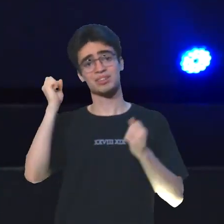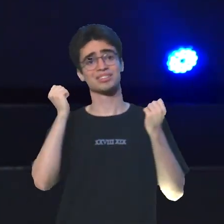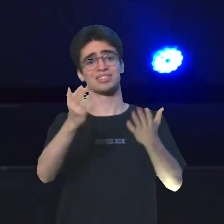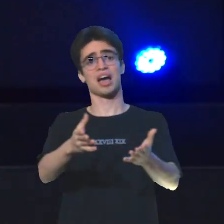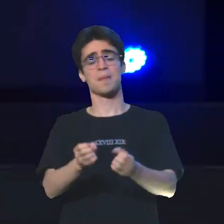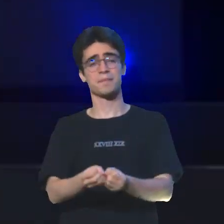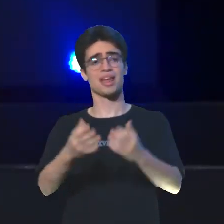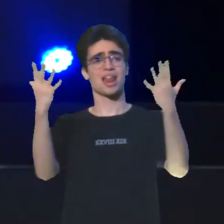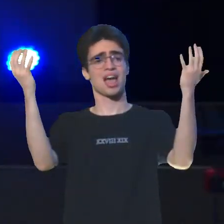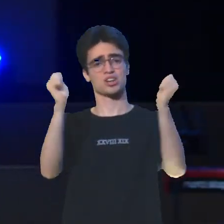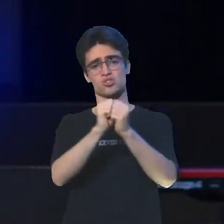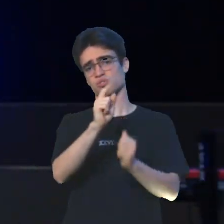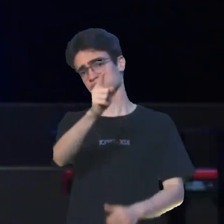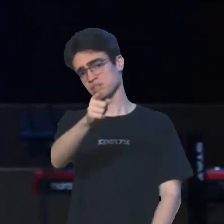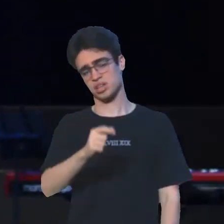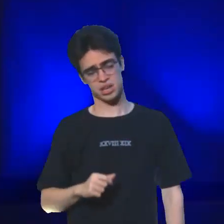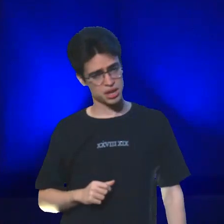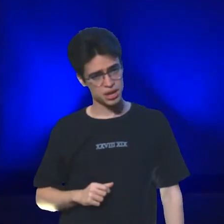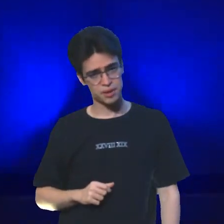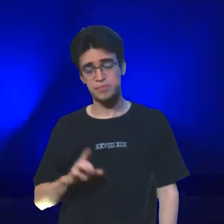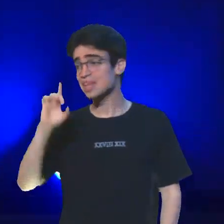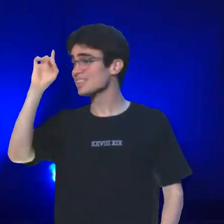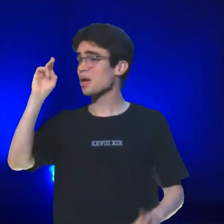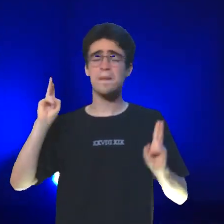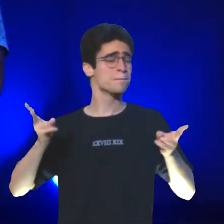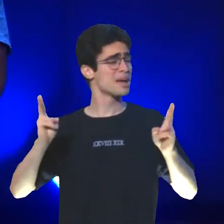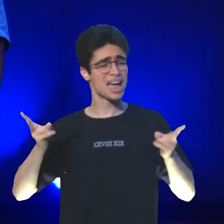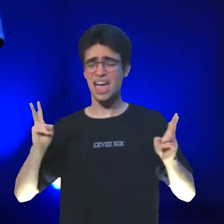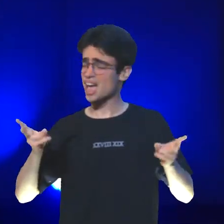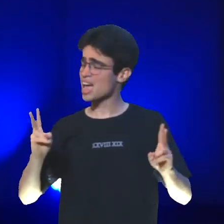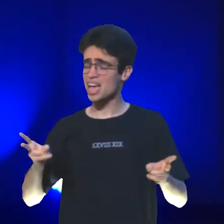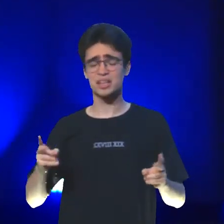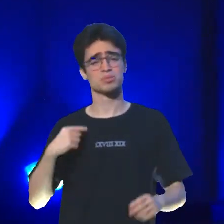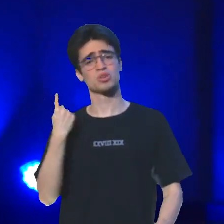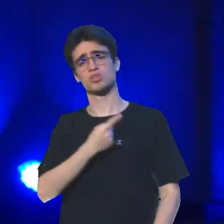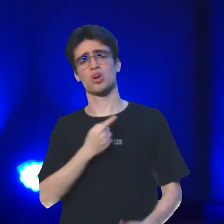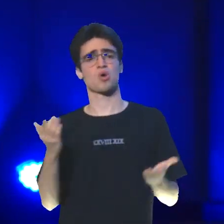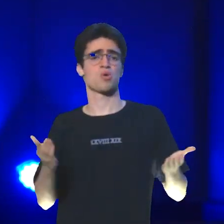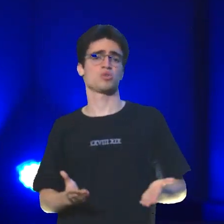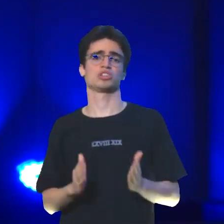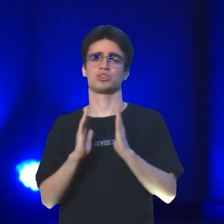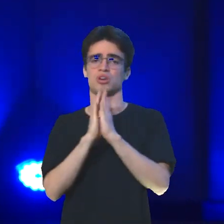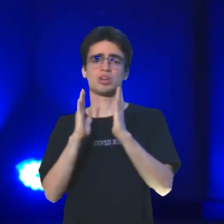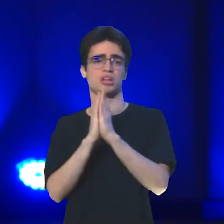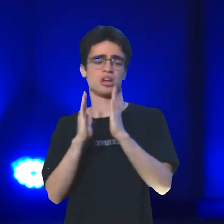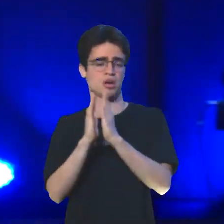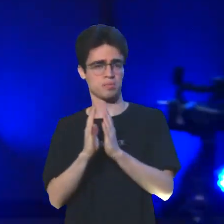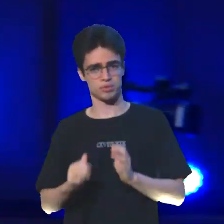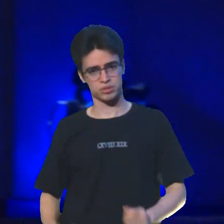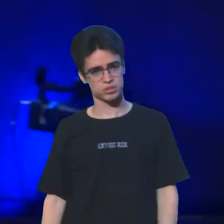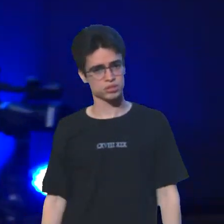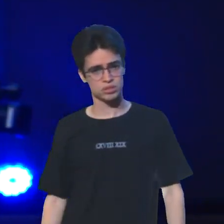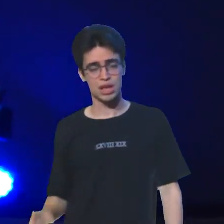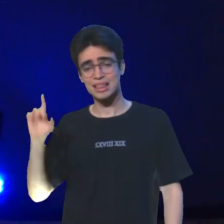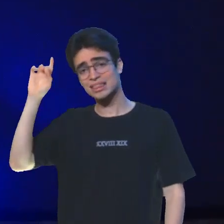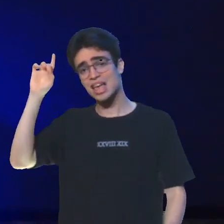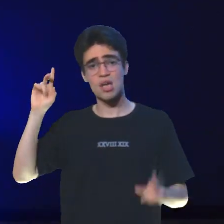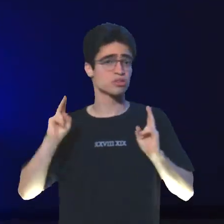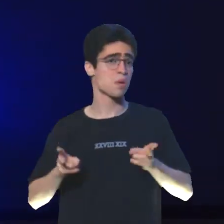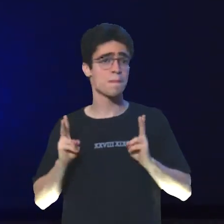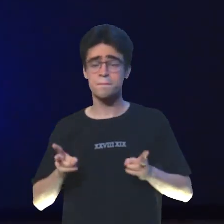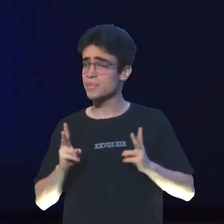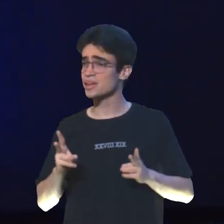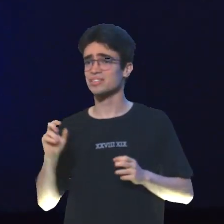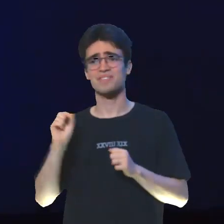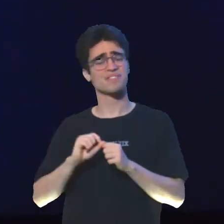vida. O mesmo Deus é o mesmo Deus que nós oramos. O mesmo Deus que fez